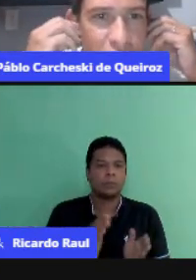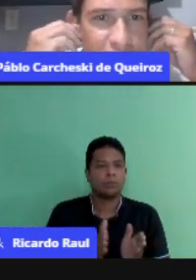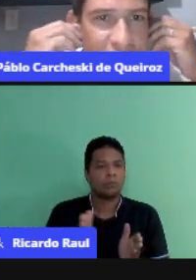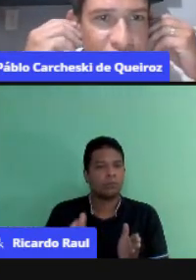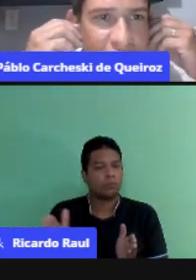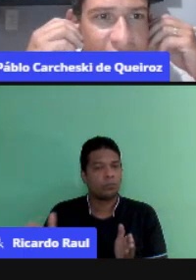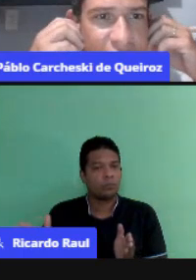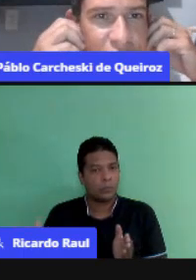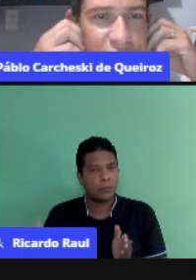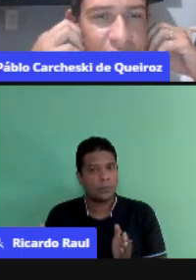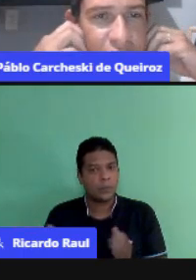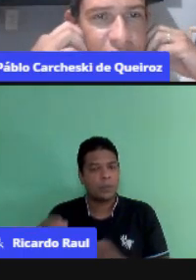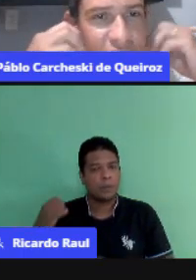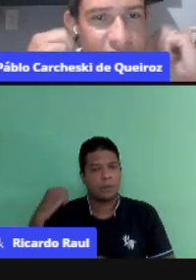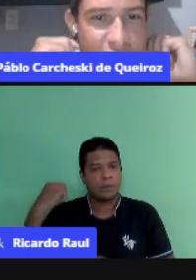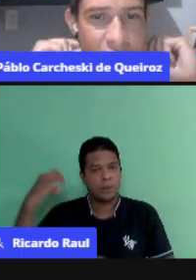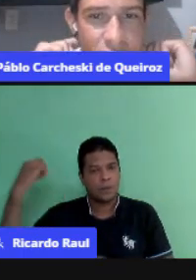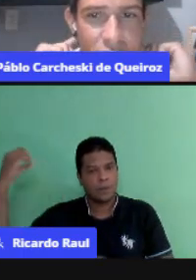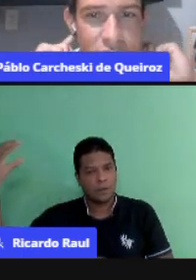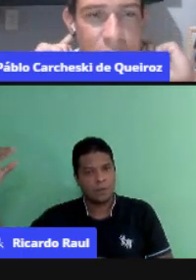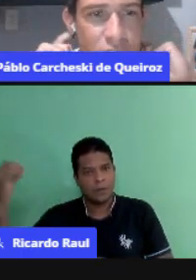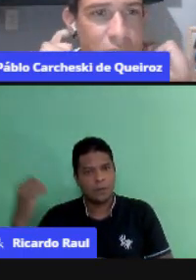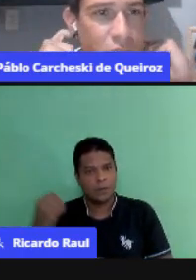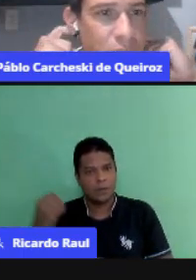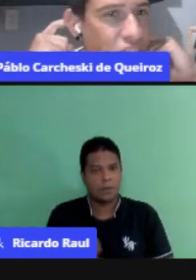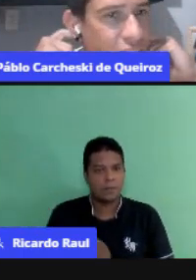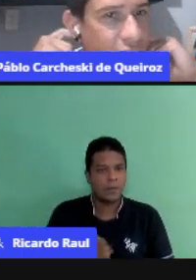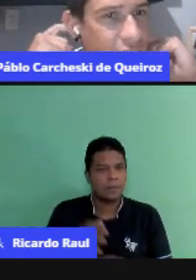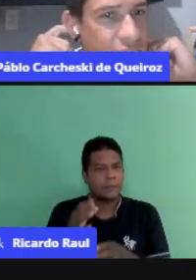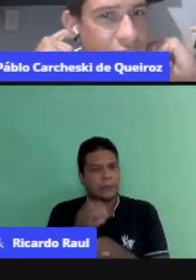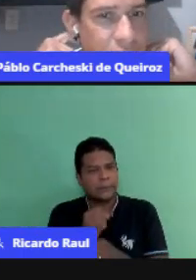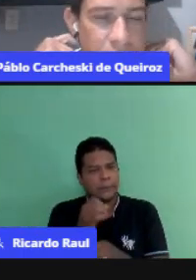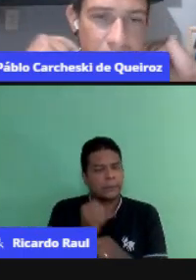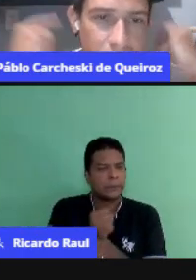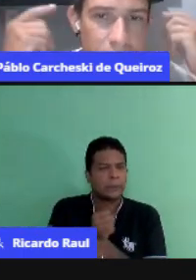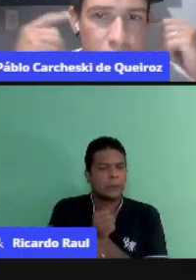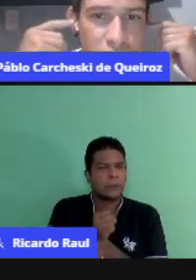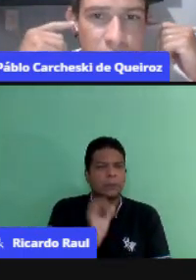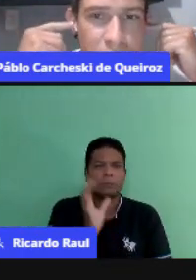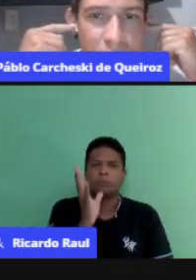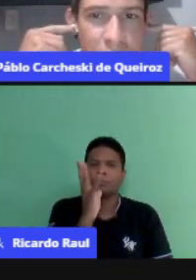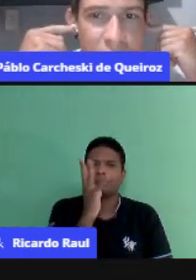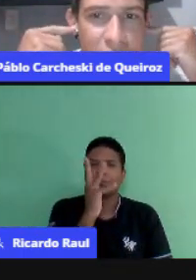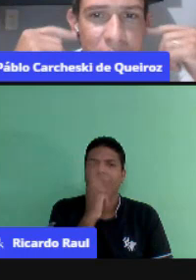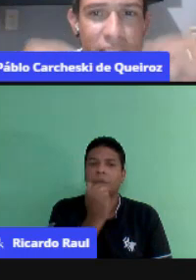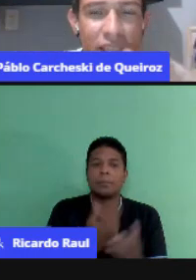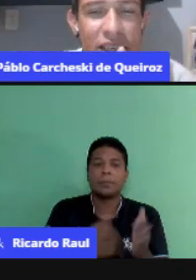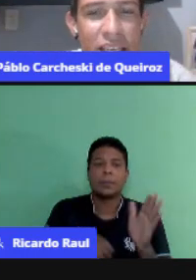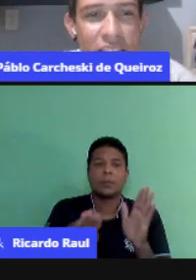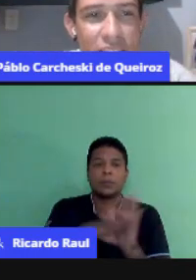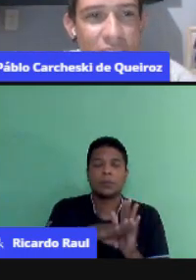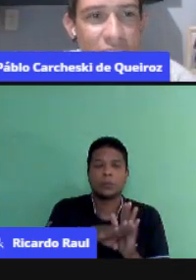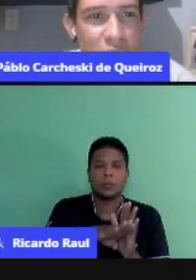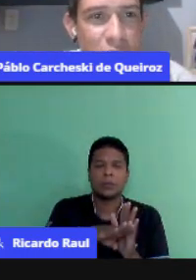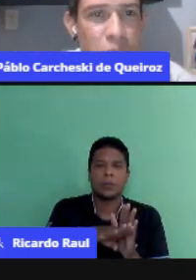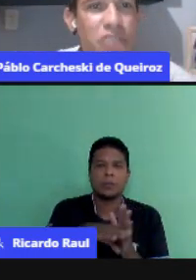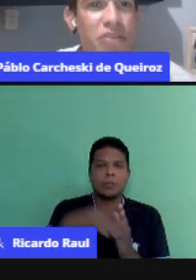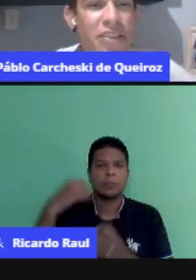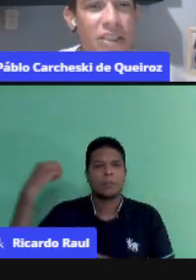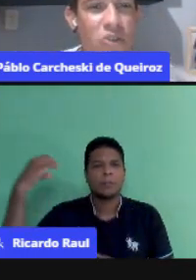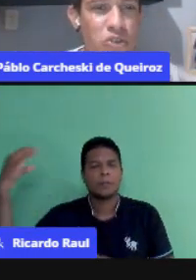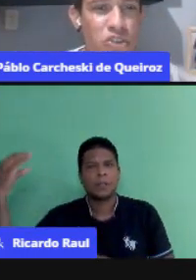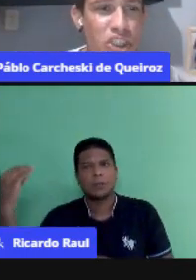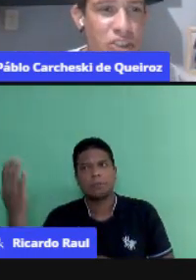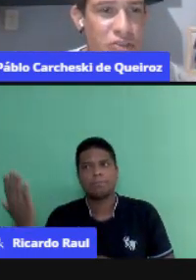tem possibilidade de viajar, né, fica aí fazendo esses cálculos, quanto tempo que vou demorar para eu chegar, né? Quem pode pensar dessa maneira, né, quem